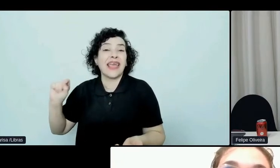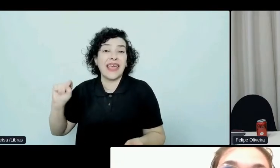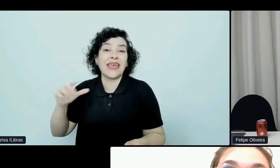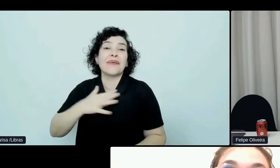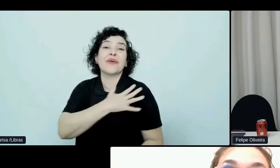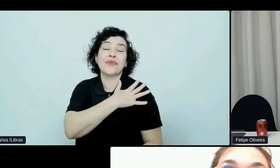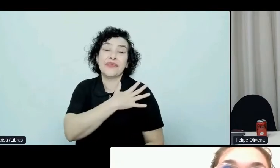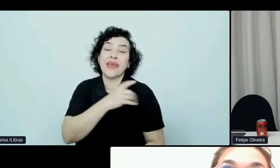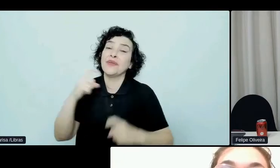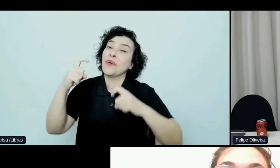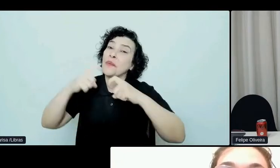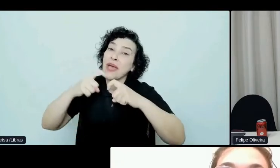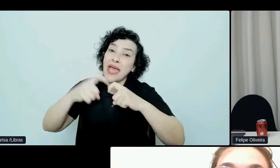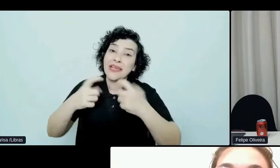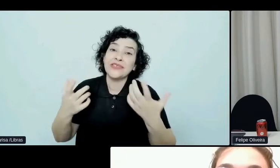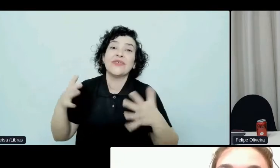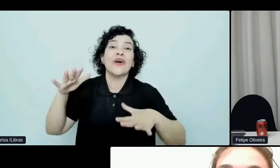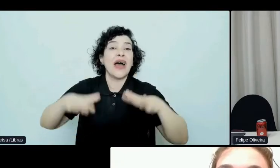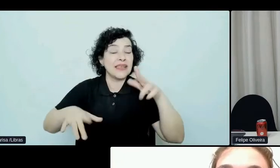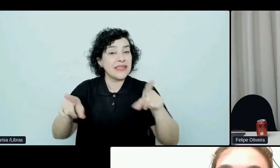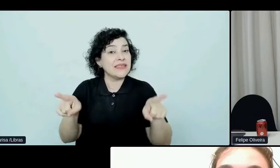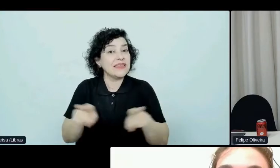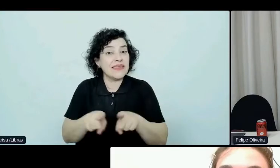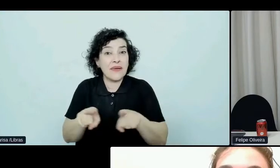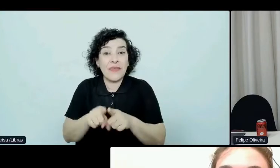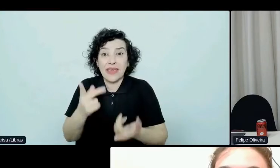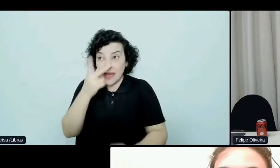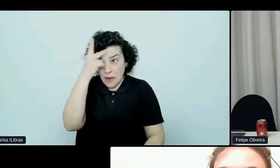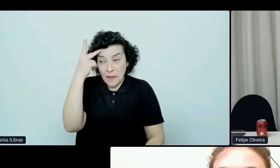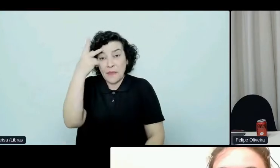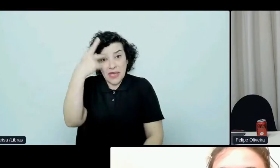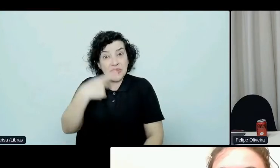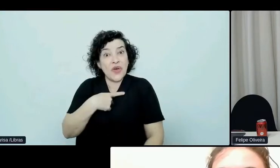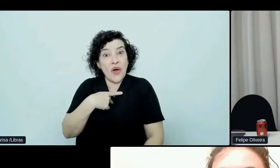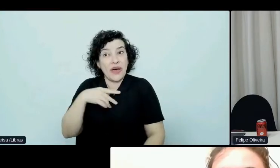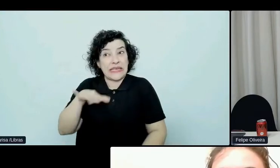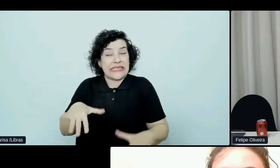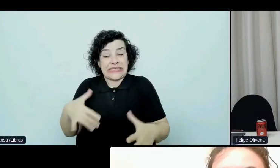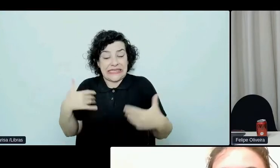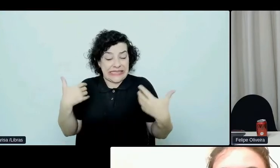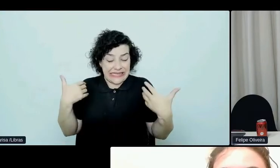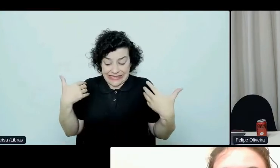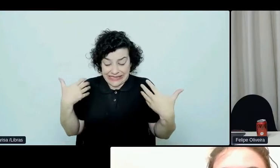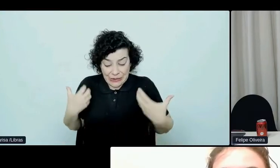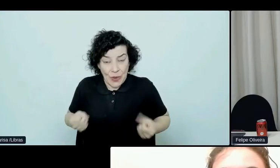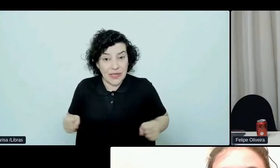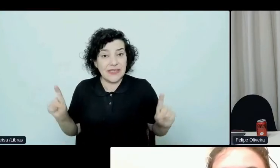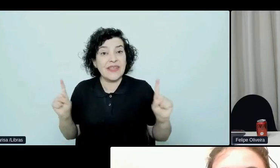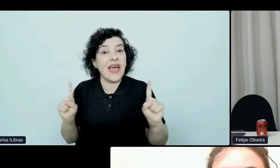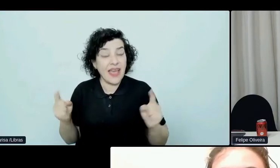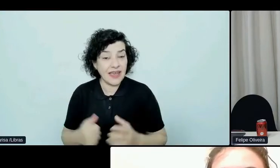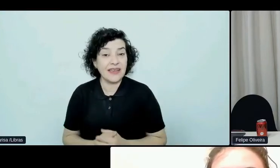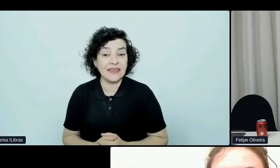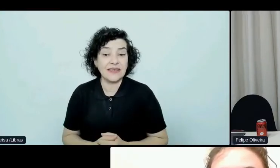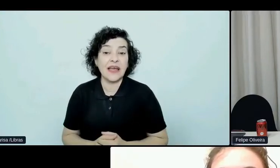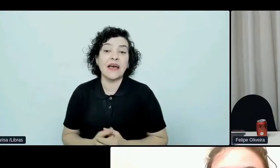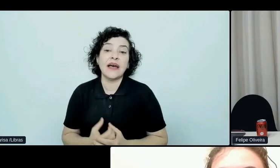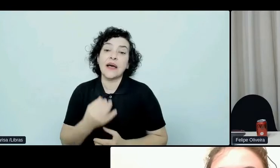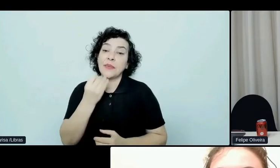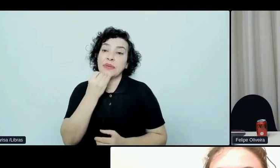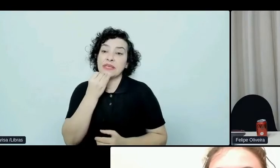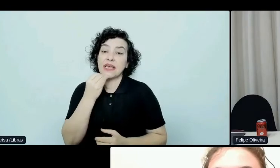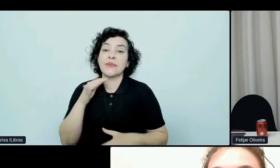estudando sobre. É interessante que a psicofobia, ela existe por parte dos médicos, por parte dos